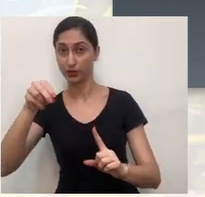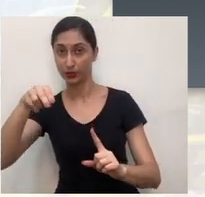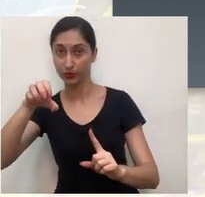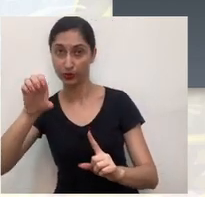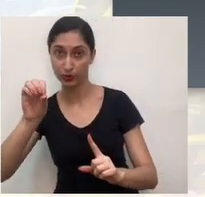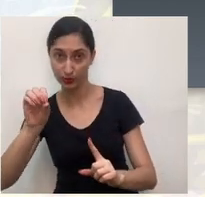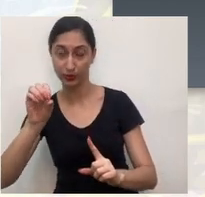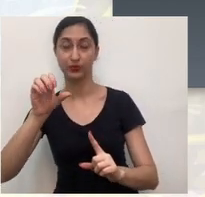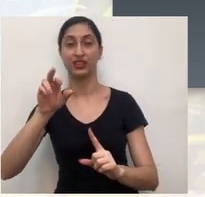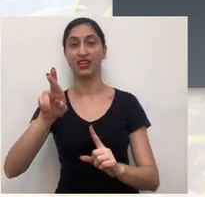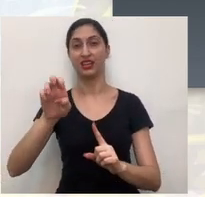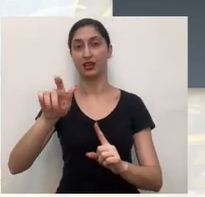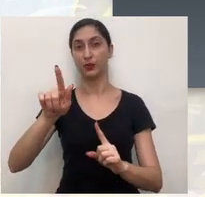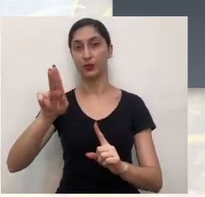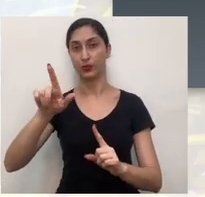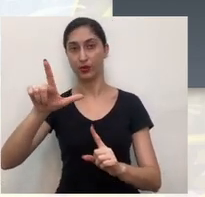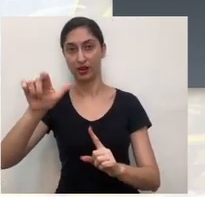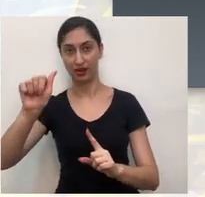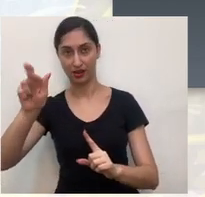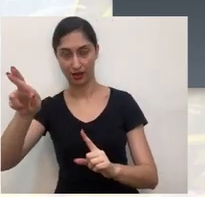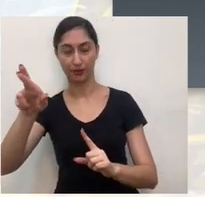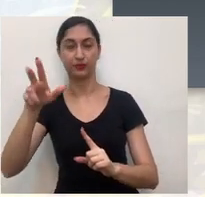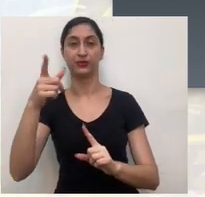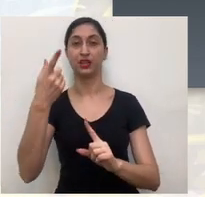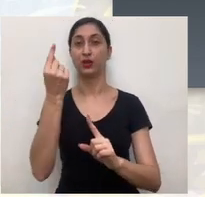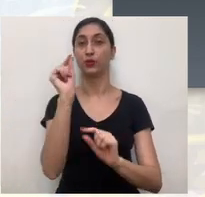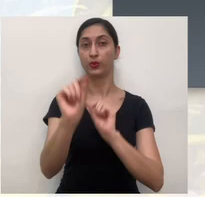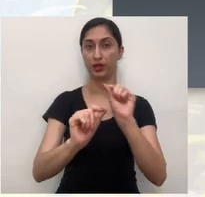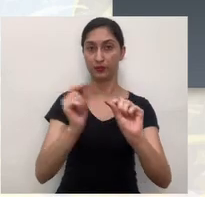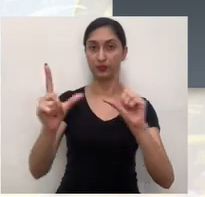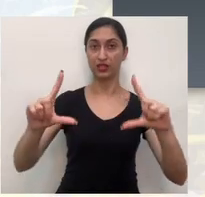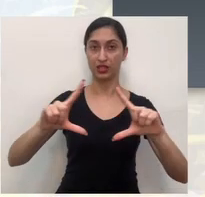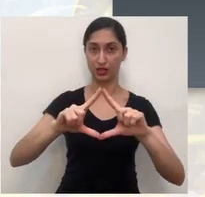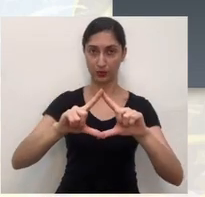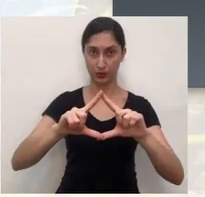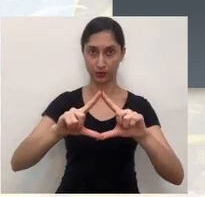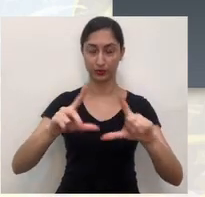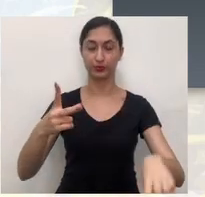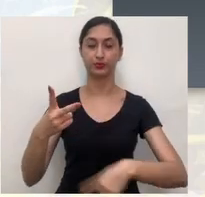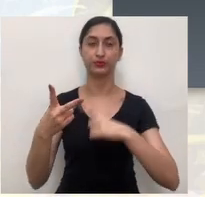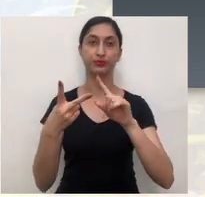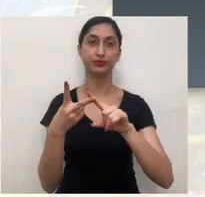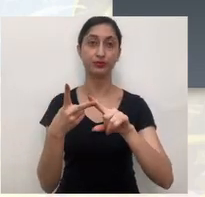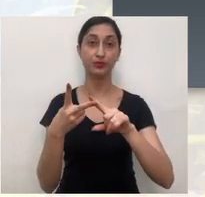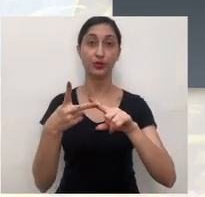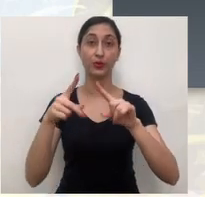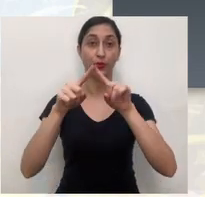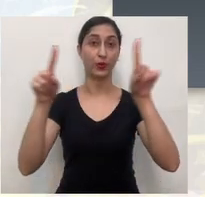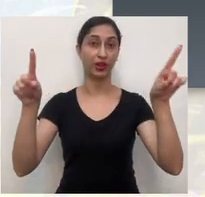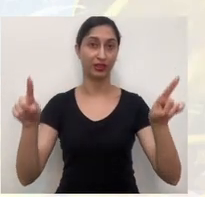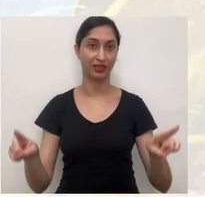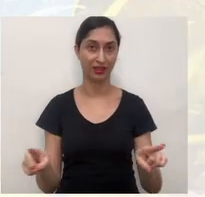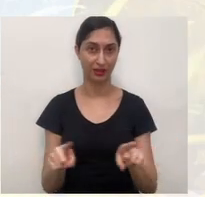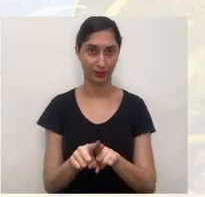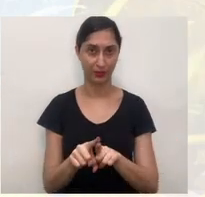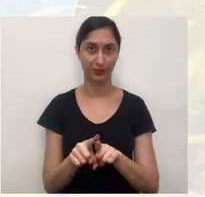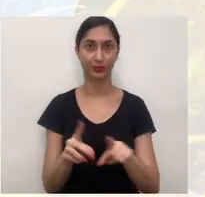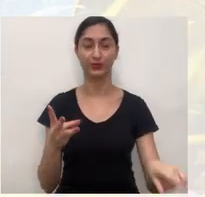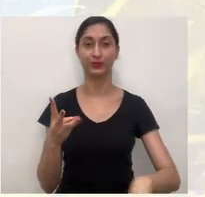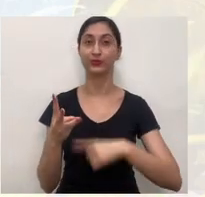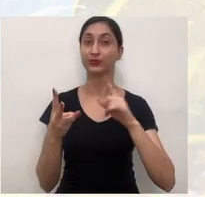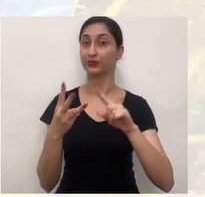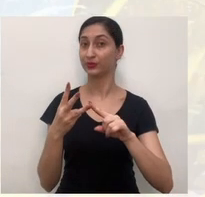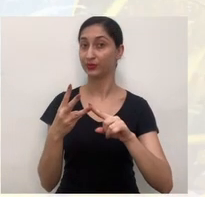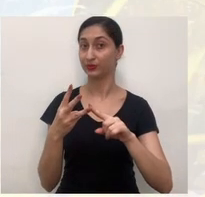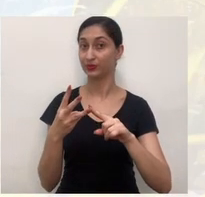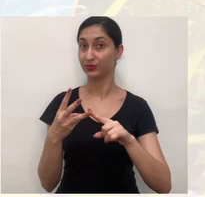superfície inteiramente, que são o triângulo, o quadrado, né, e